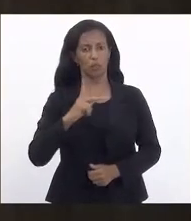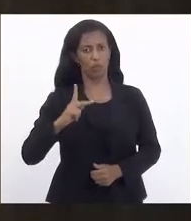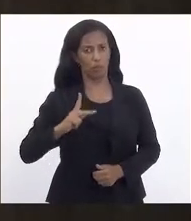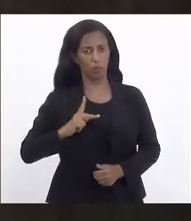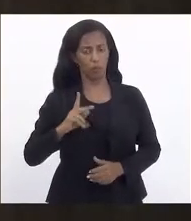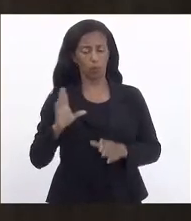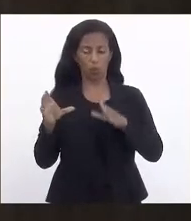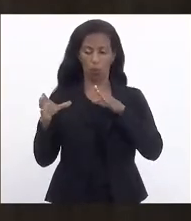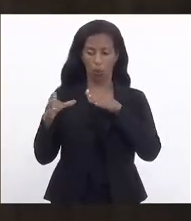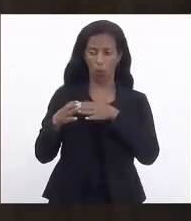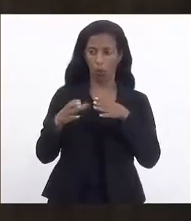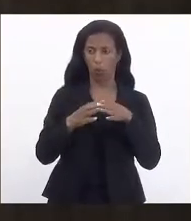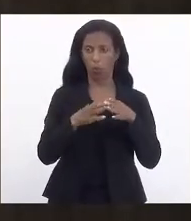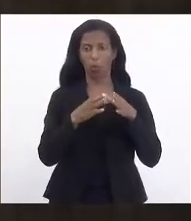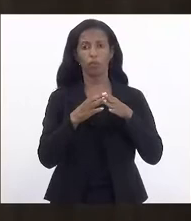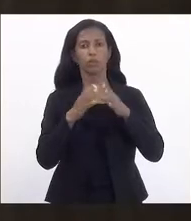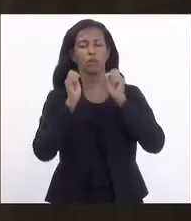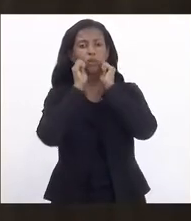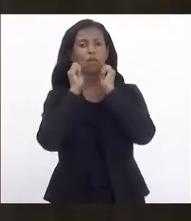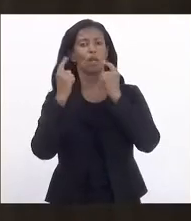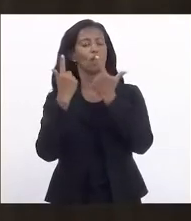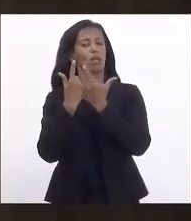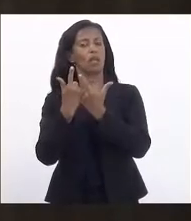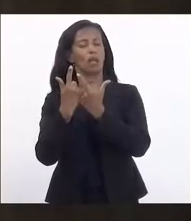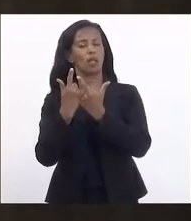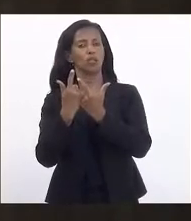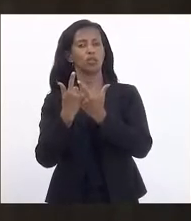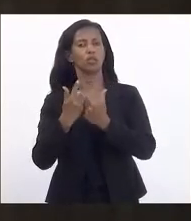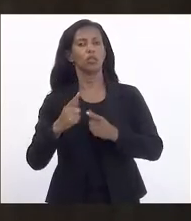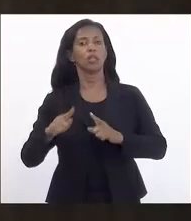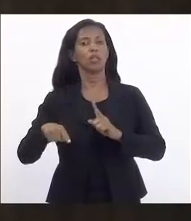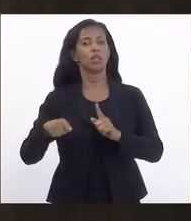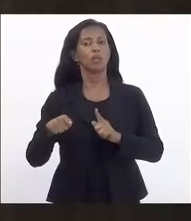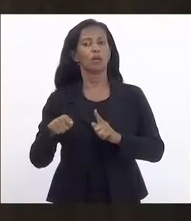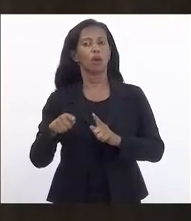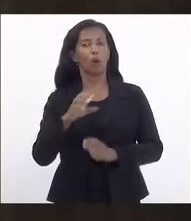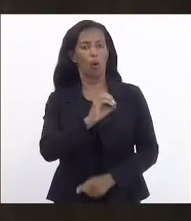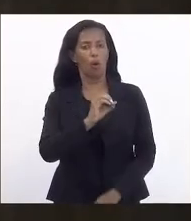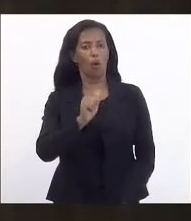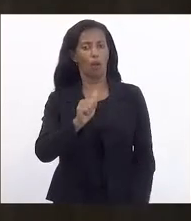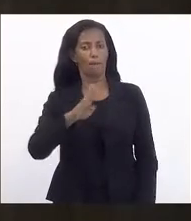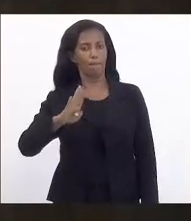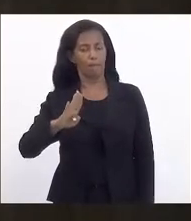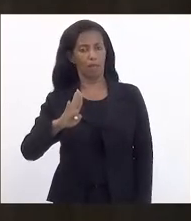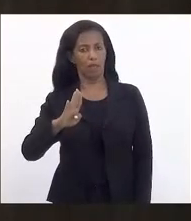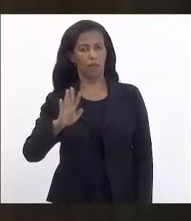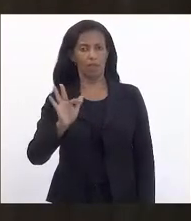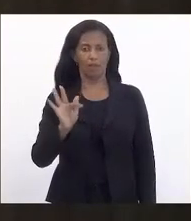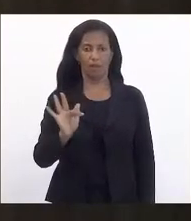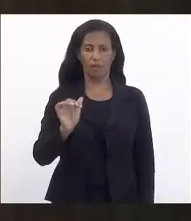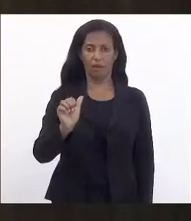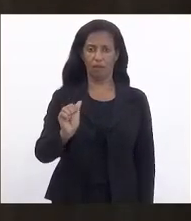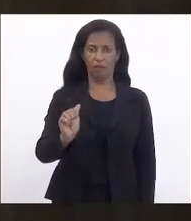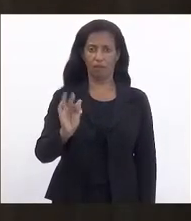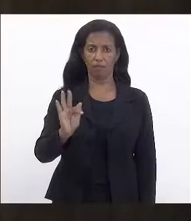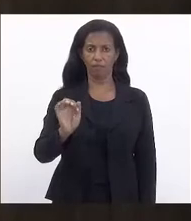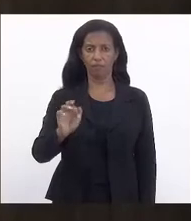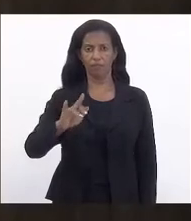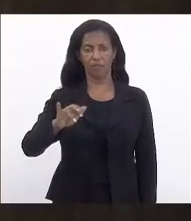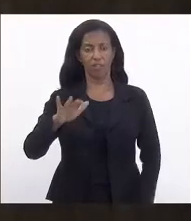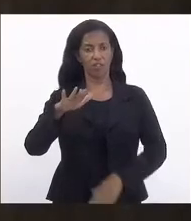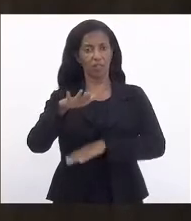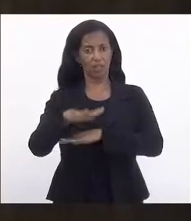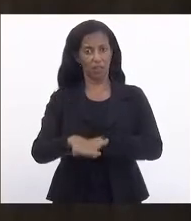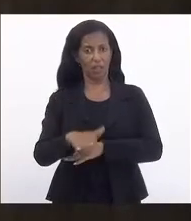comissões da Assembleia Legislativa do Rio de Janeiro OAB e AFAFERJ na tarde desta